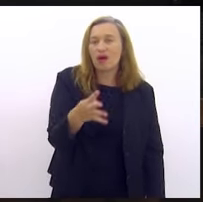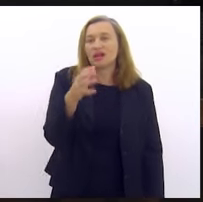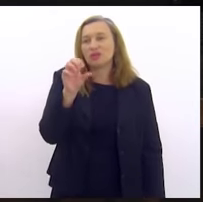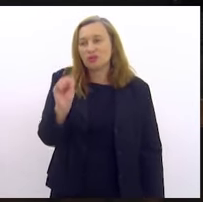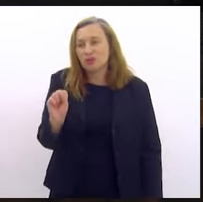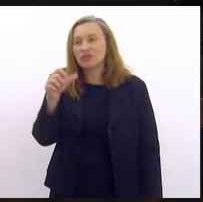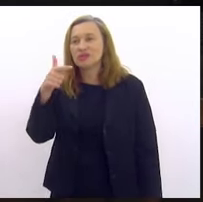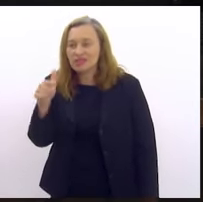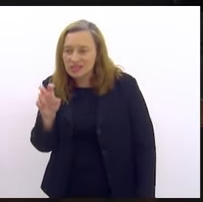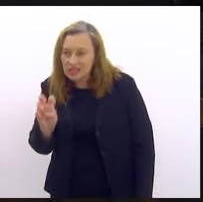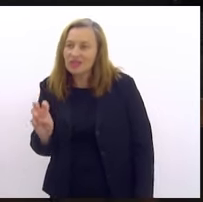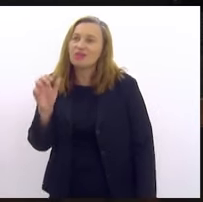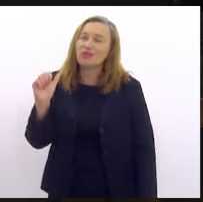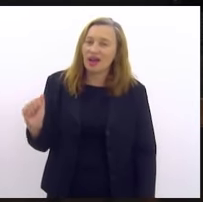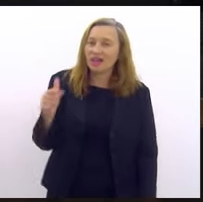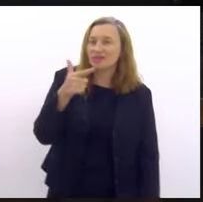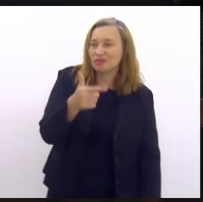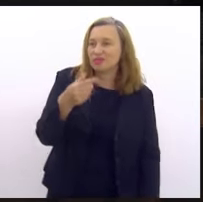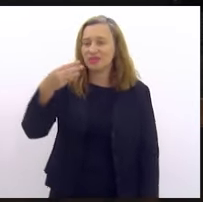6485-A/2022,